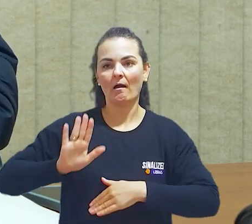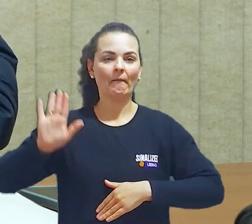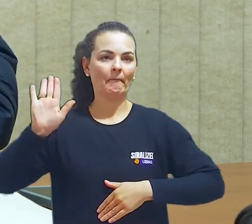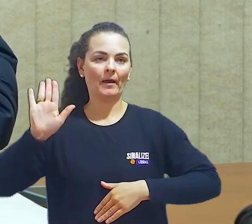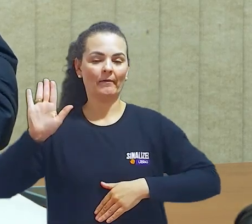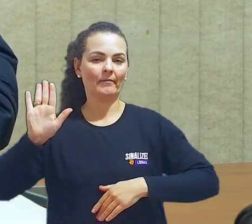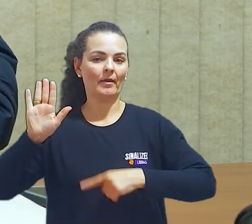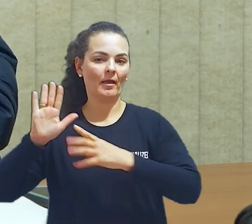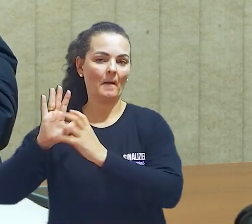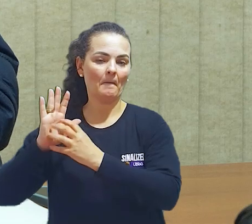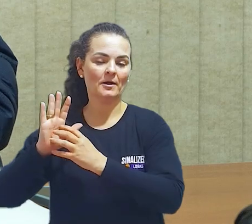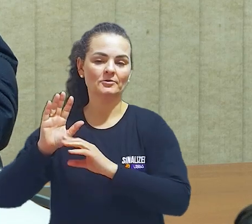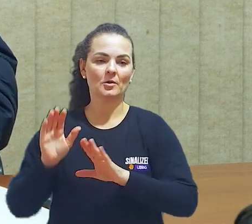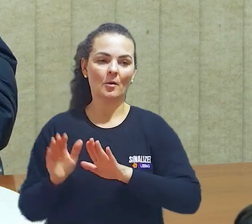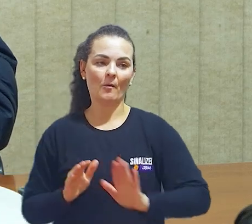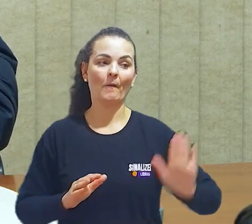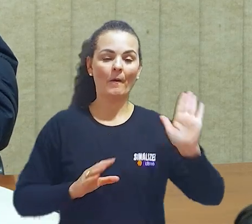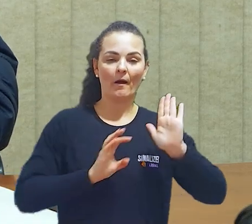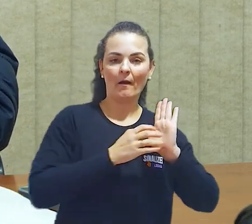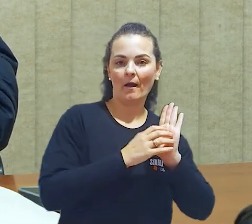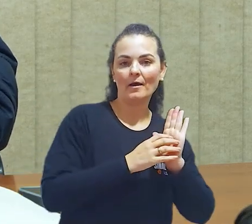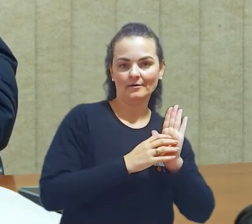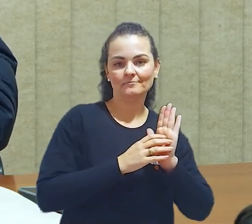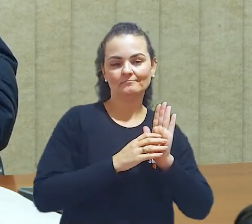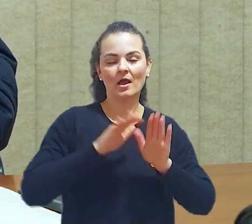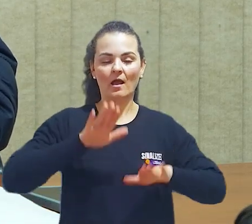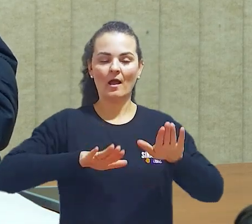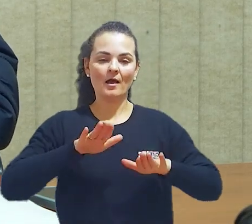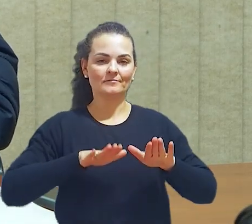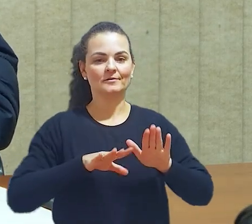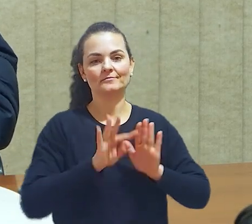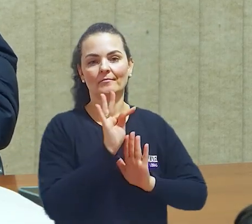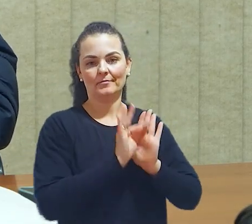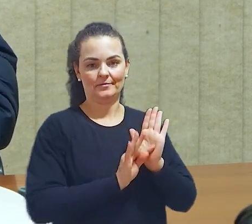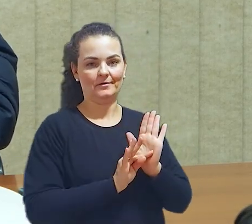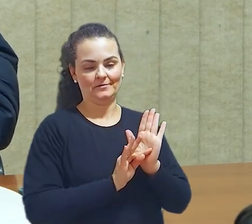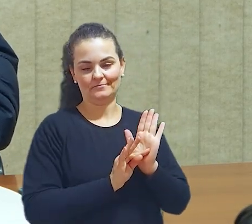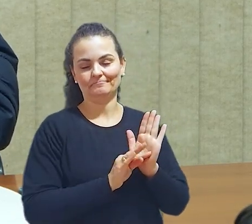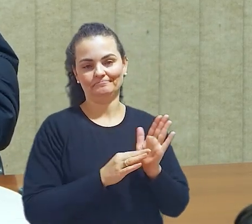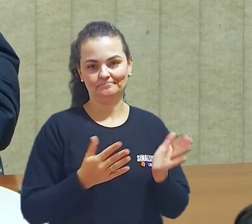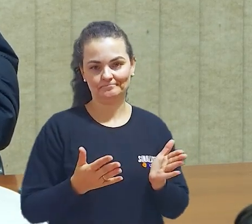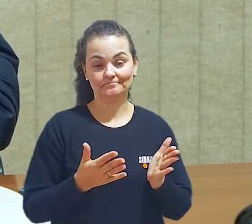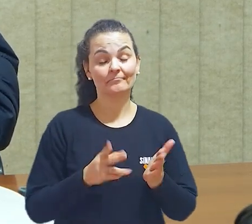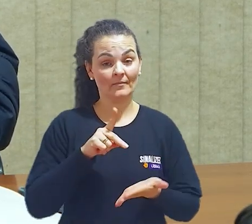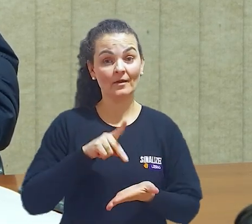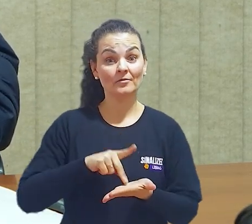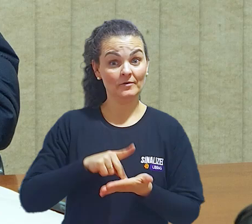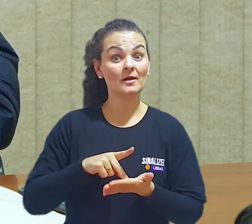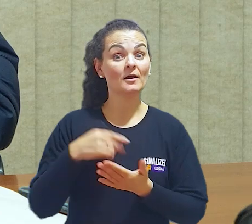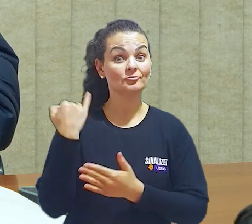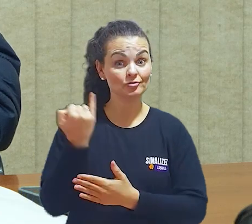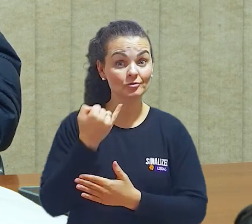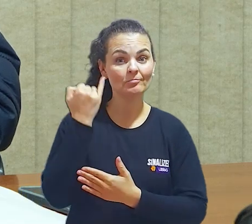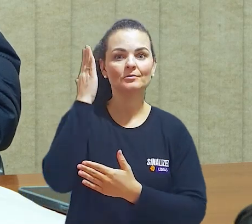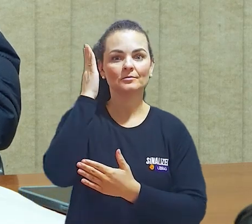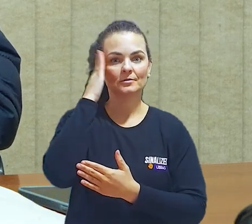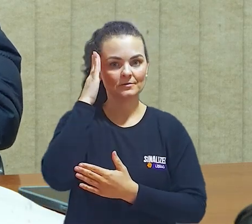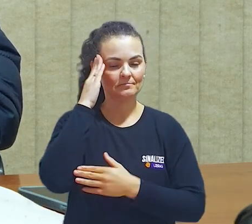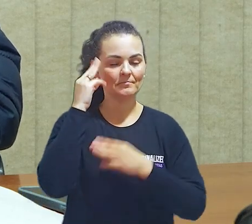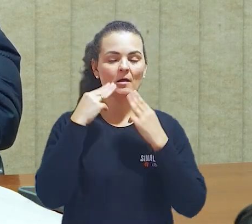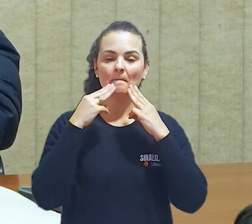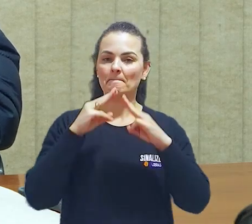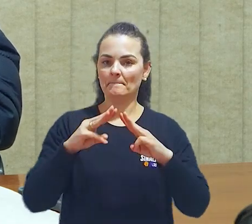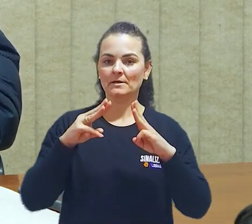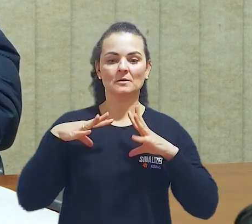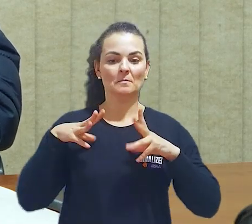um debate por recortes ou pequenos trechos da realidade. Então, é importante, uma mensagem que eu